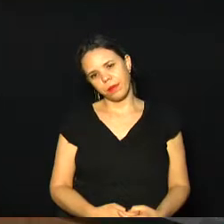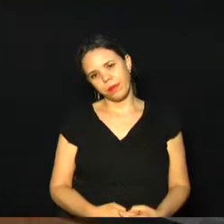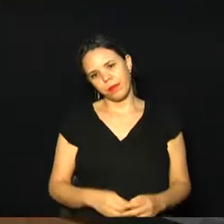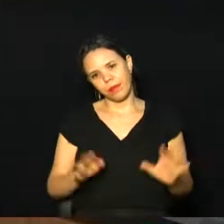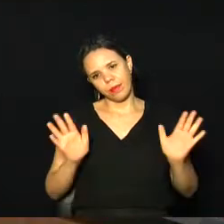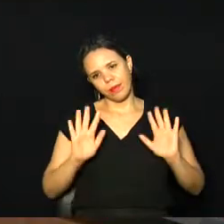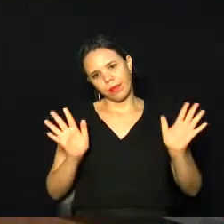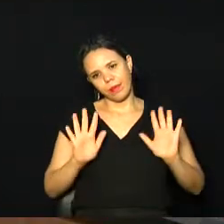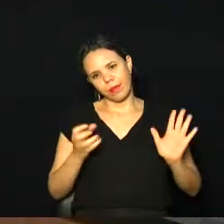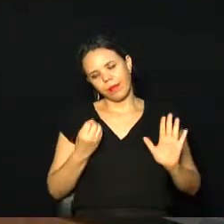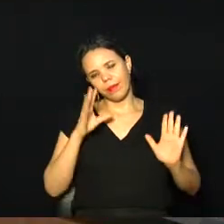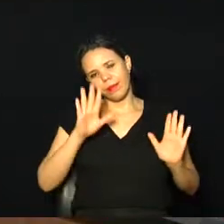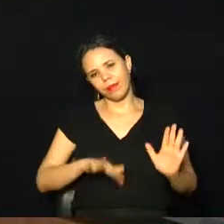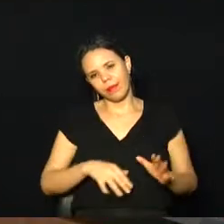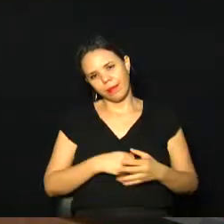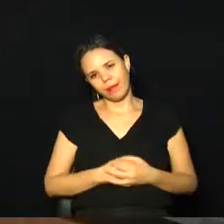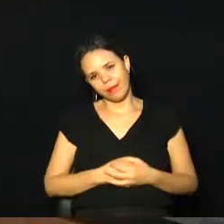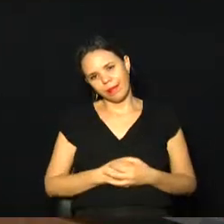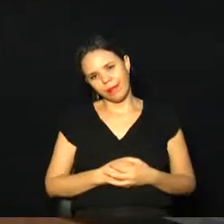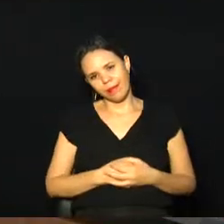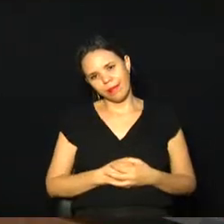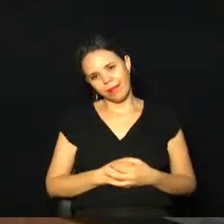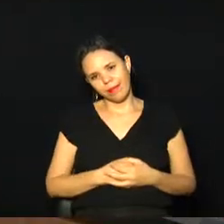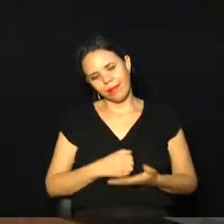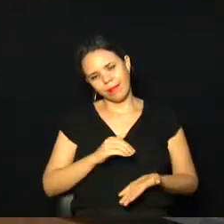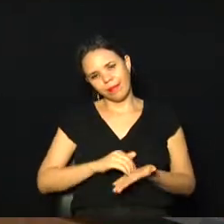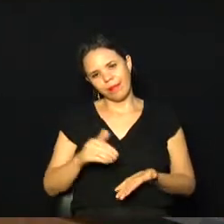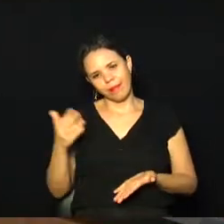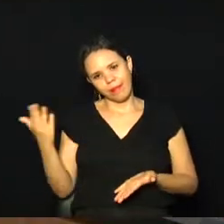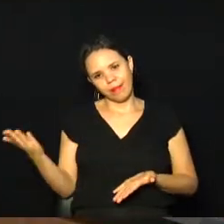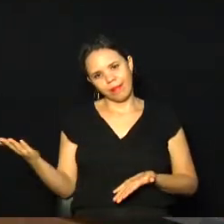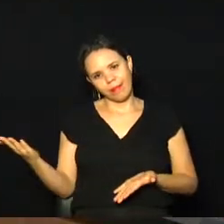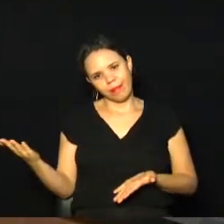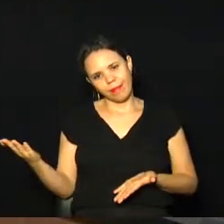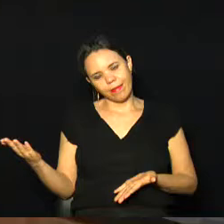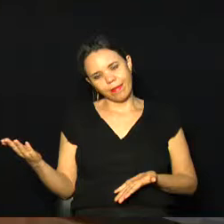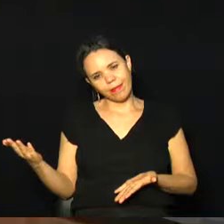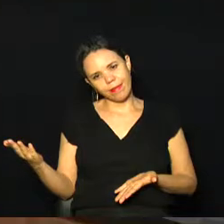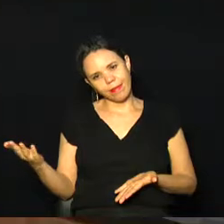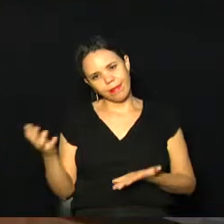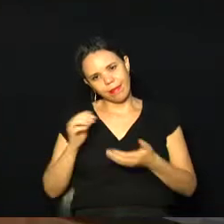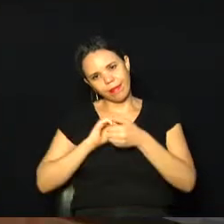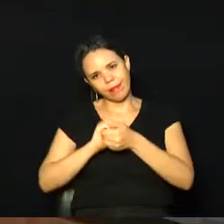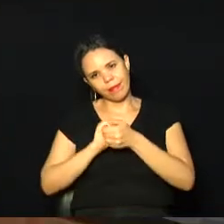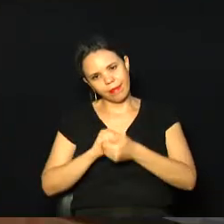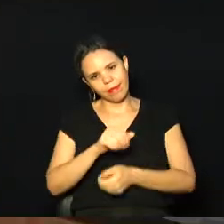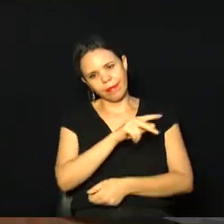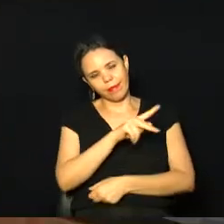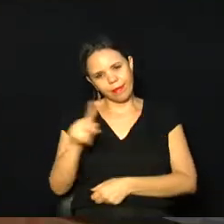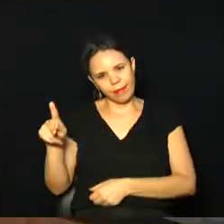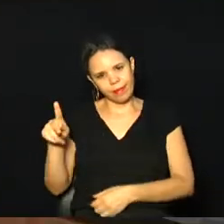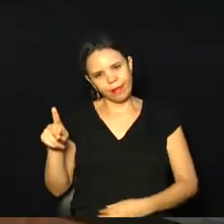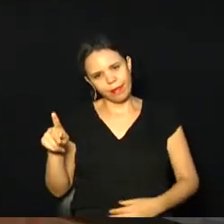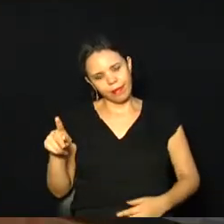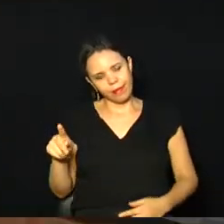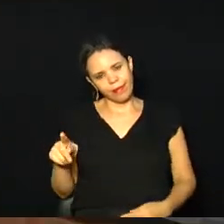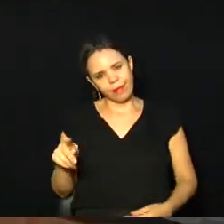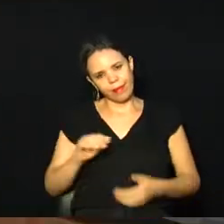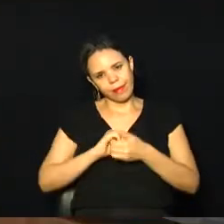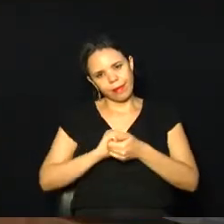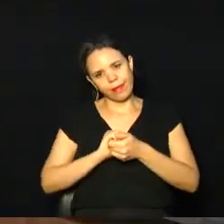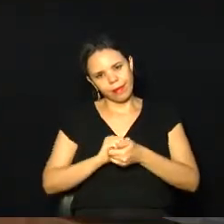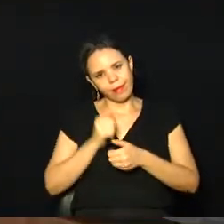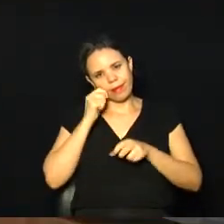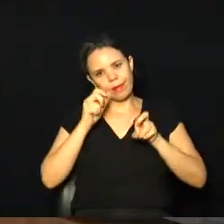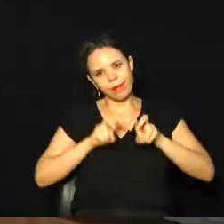Olá, boa tarde, secretária, boa tarde. Quero saudar o presidente da casa, quero saudar as